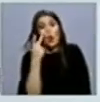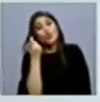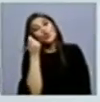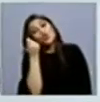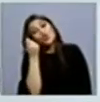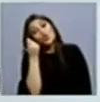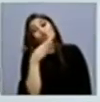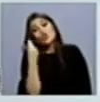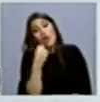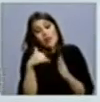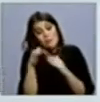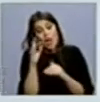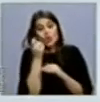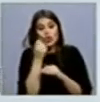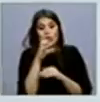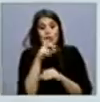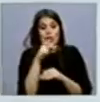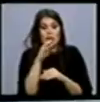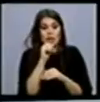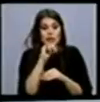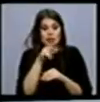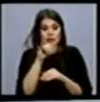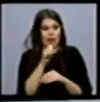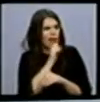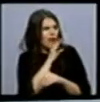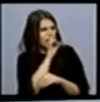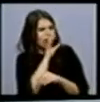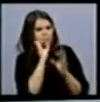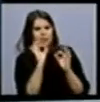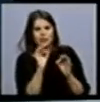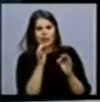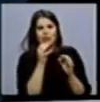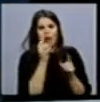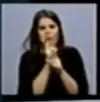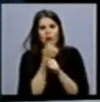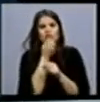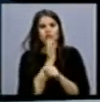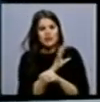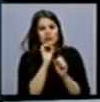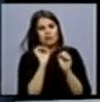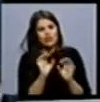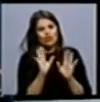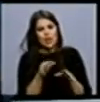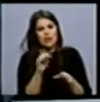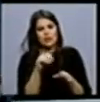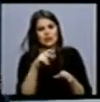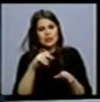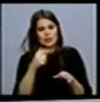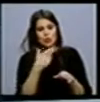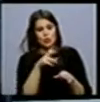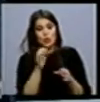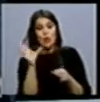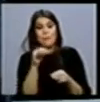mais jovens. Portanto, a Cassini continua a surpreender-nos, mesmo depois dela já estar perdida na atmosfera de Saturno. Miguel, e há